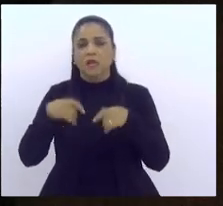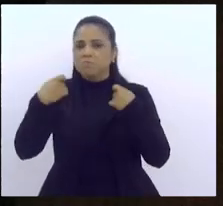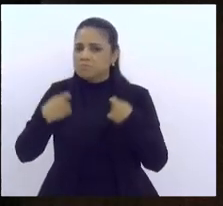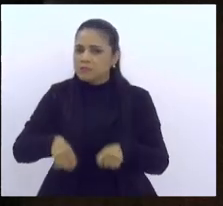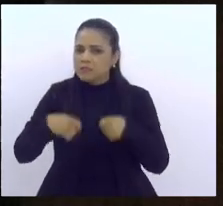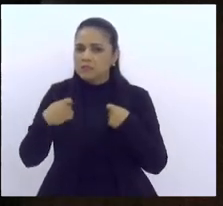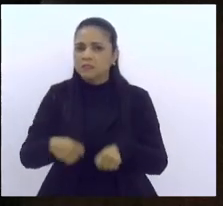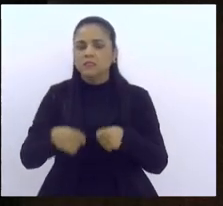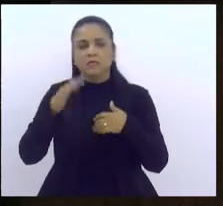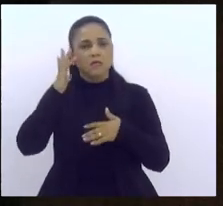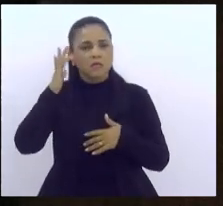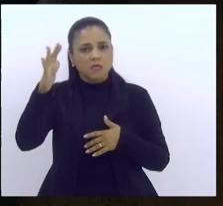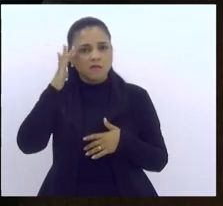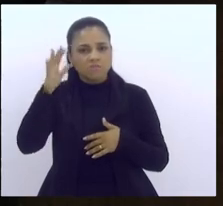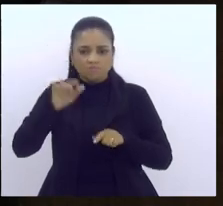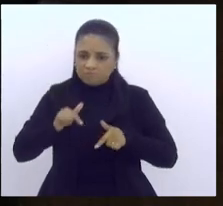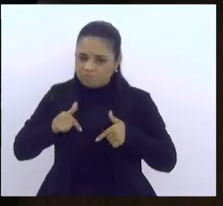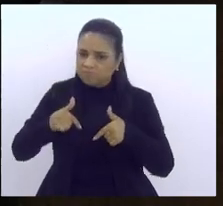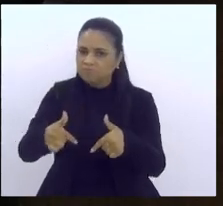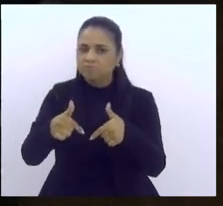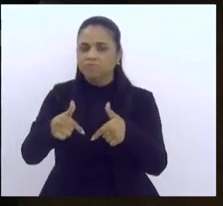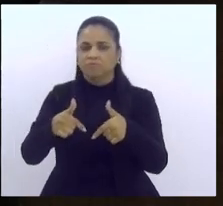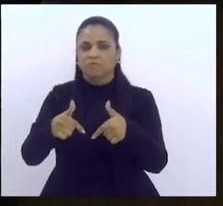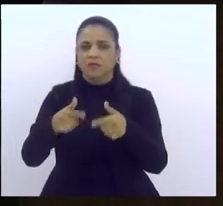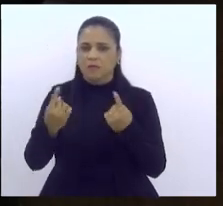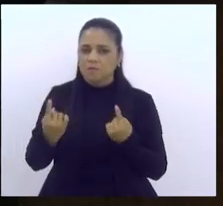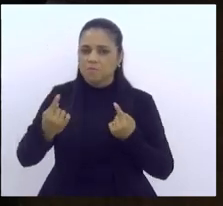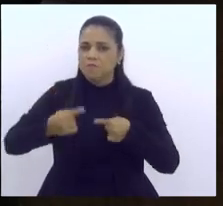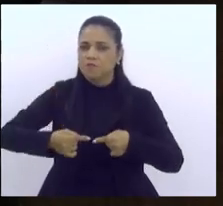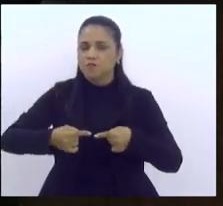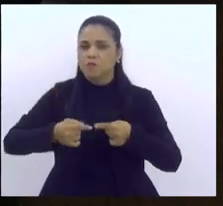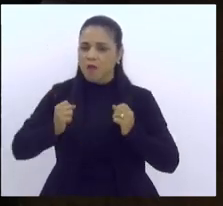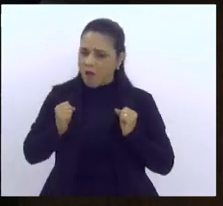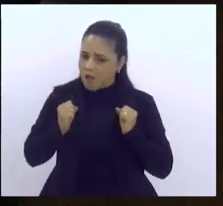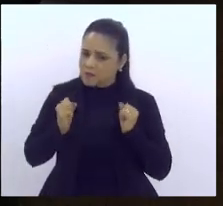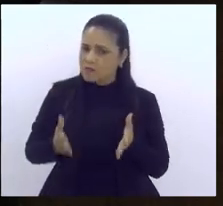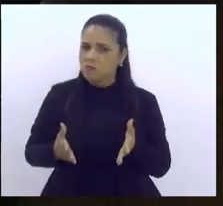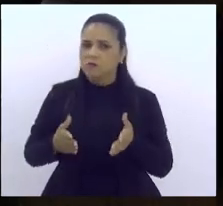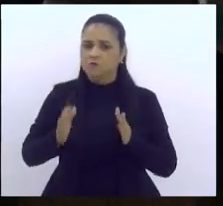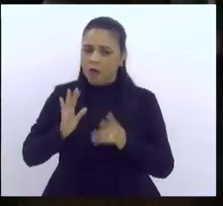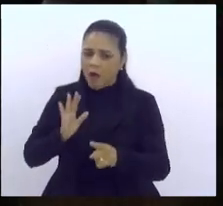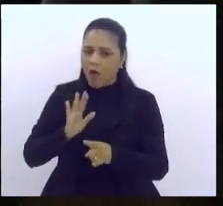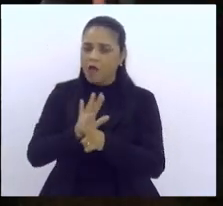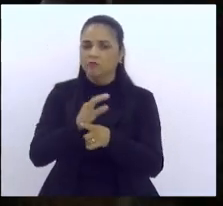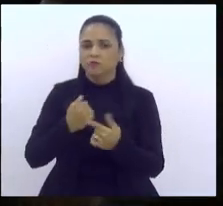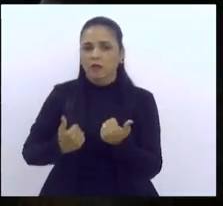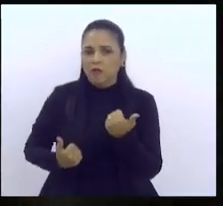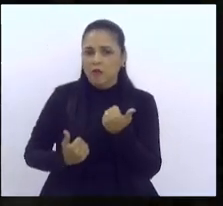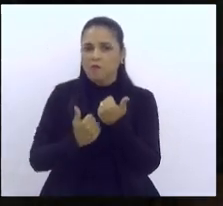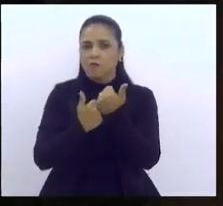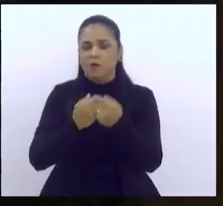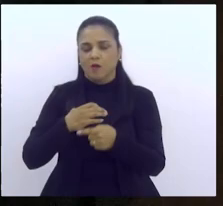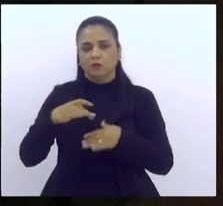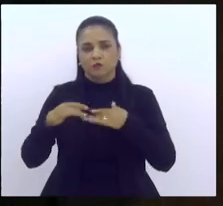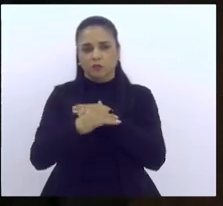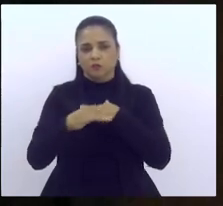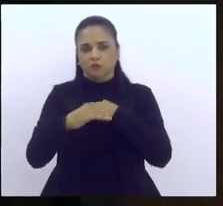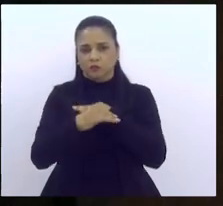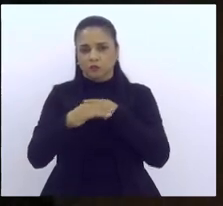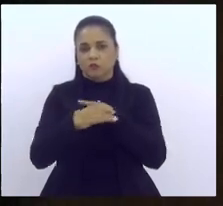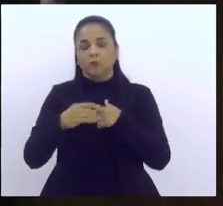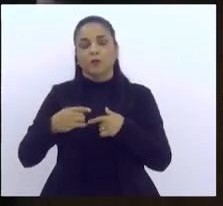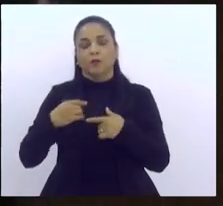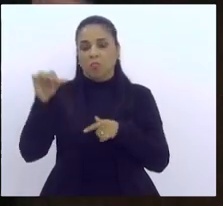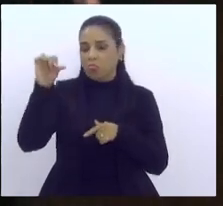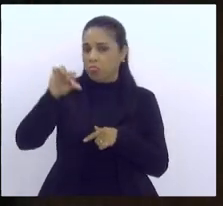precisa, efetivamente, tomar medidas para colaborar para que o Rio de Janeiro não se afunde ainda mais no problema que é o